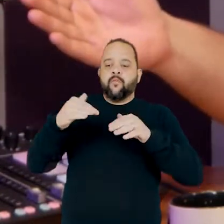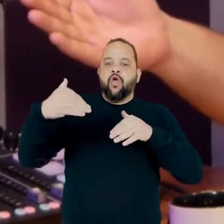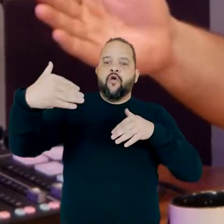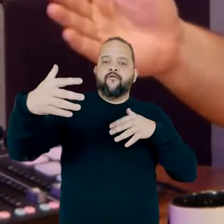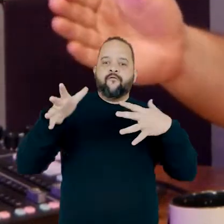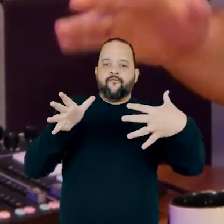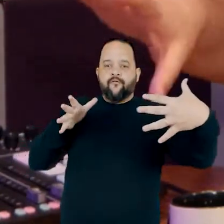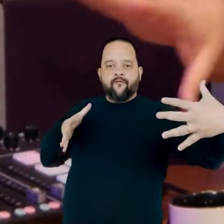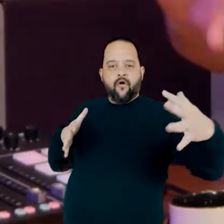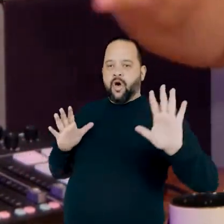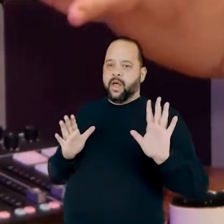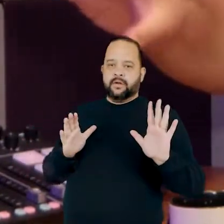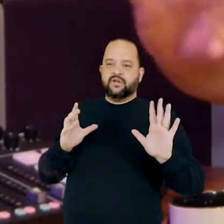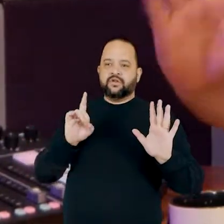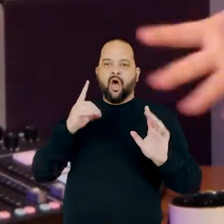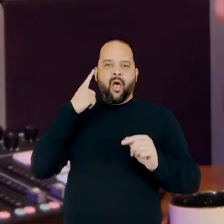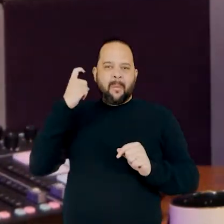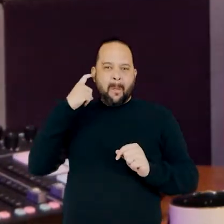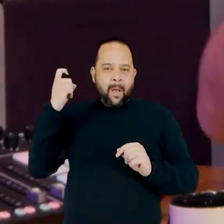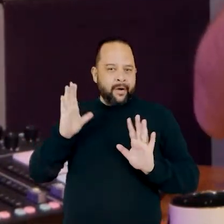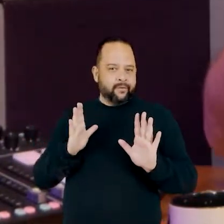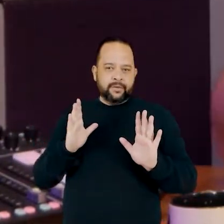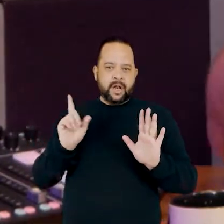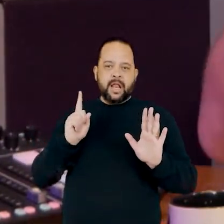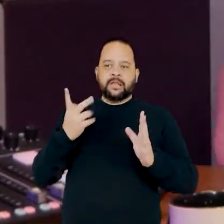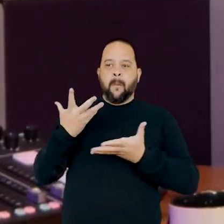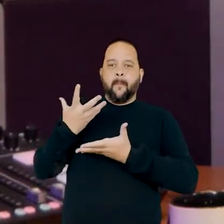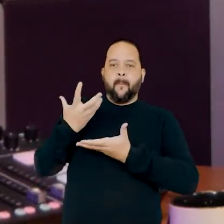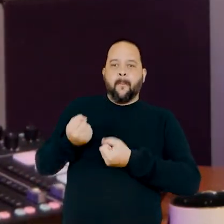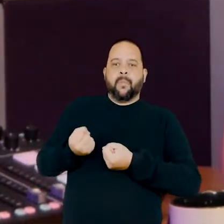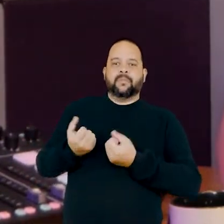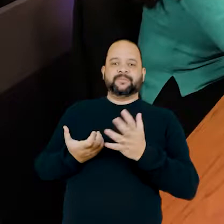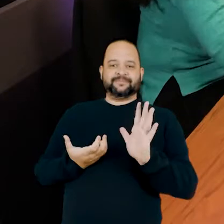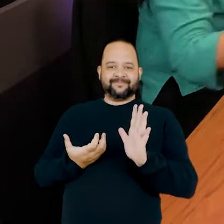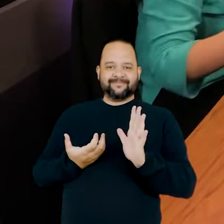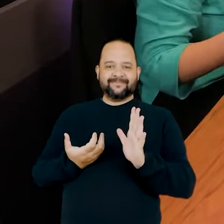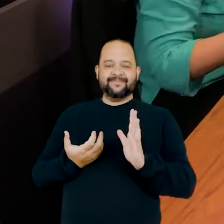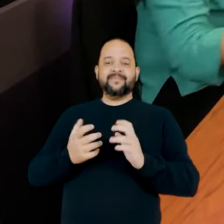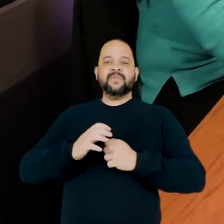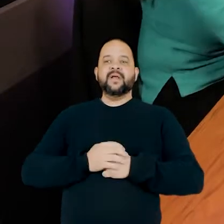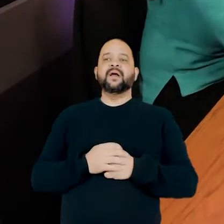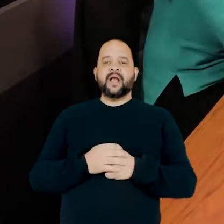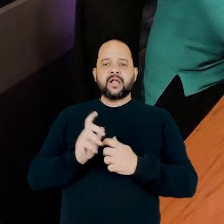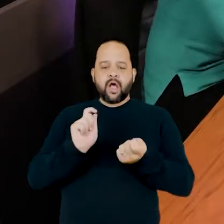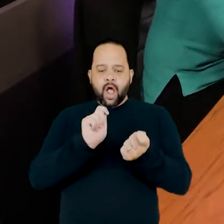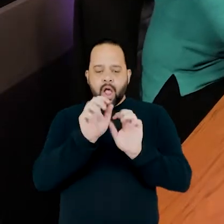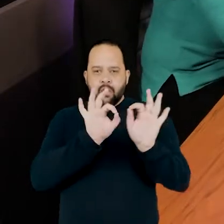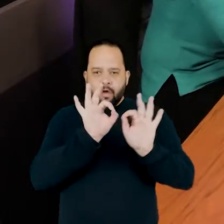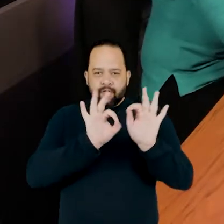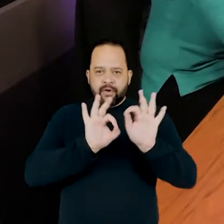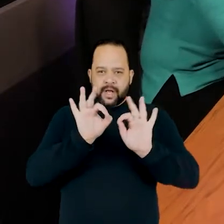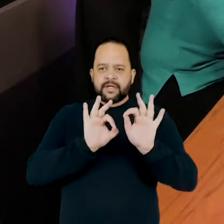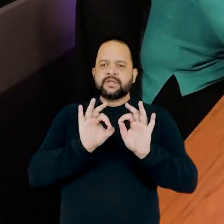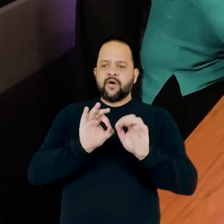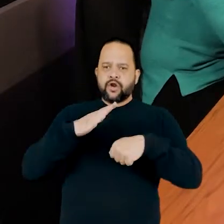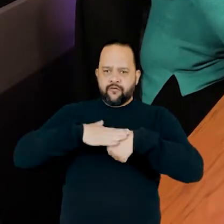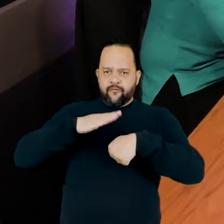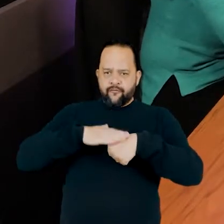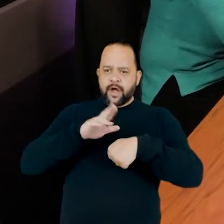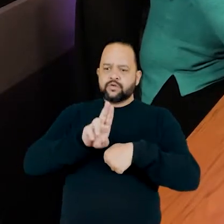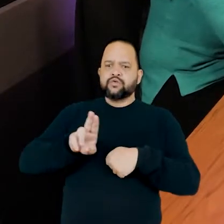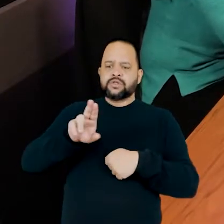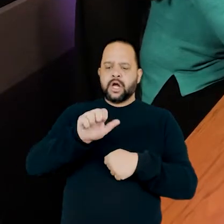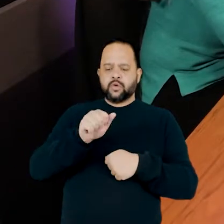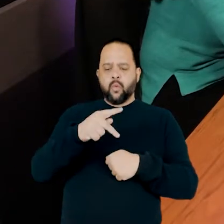cá, você não precisa captar. Porque aí vai ser ruído. Eu quero dar... Caramba! Essa configuração é feita por um aplicativo do tipo, eu